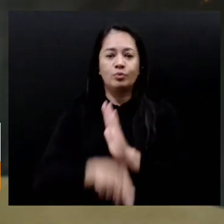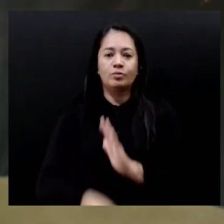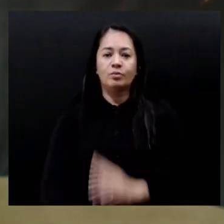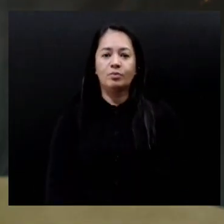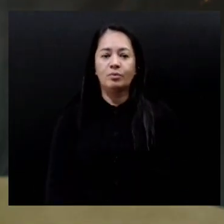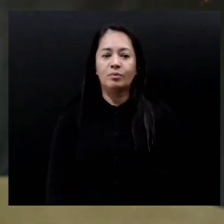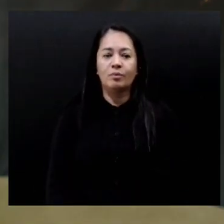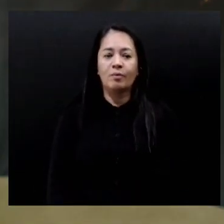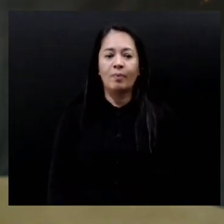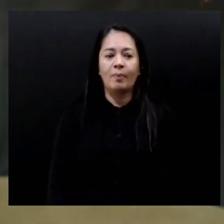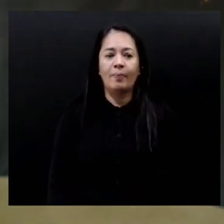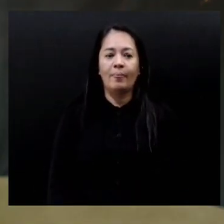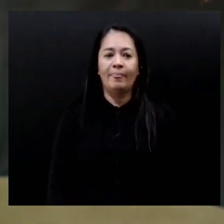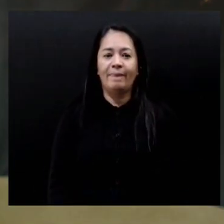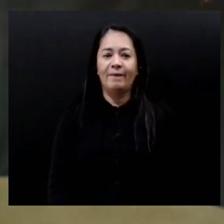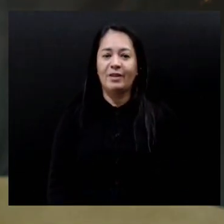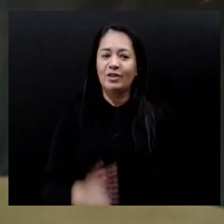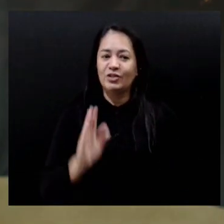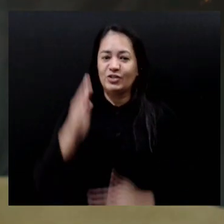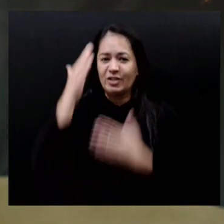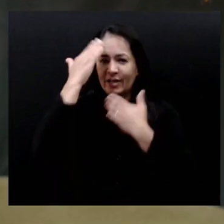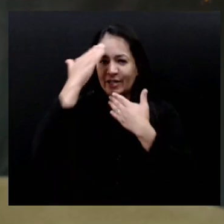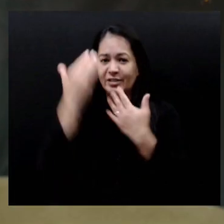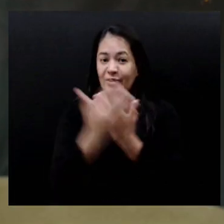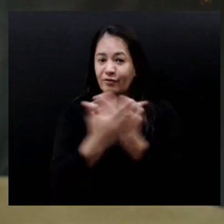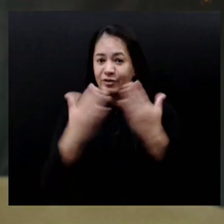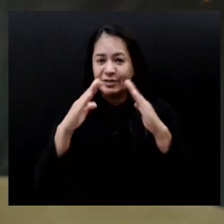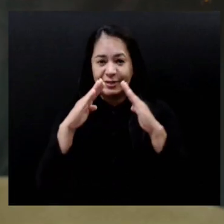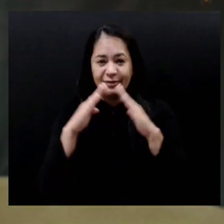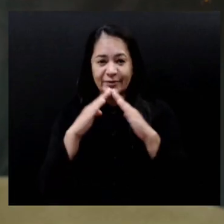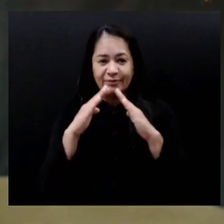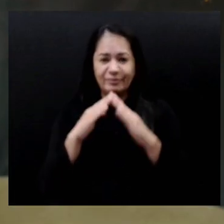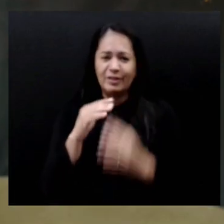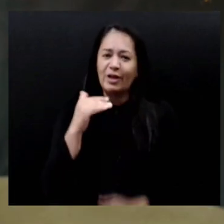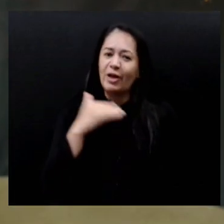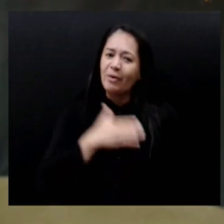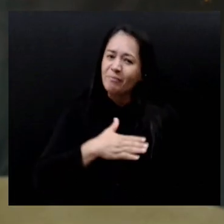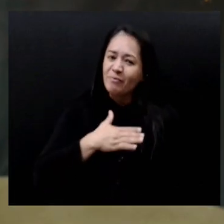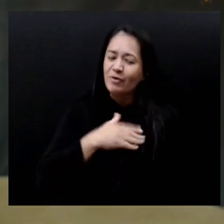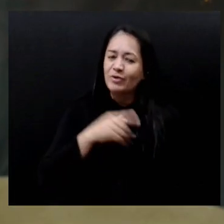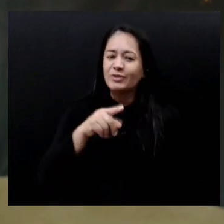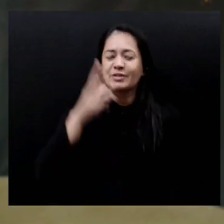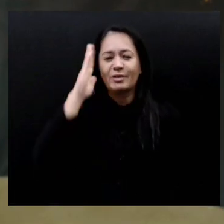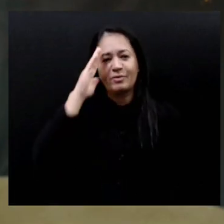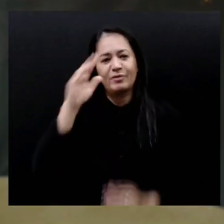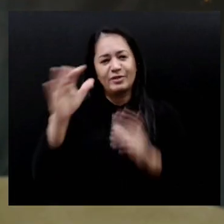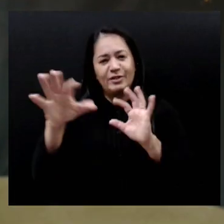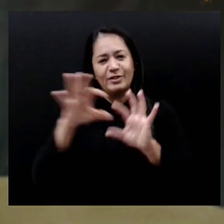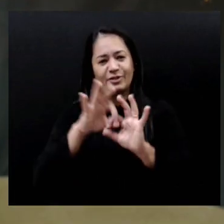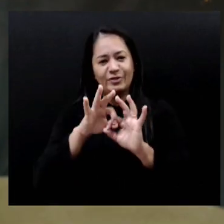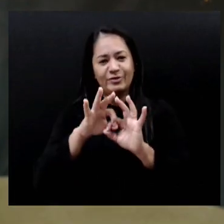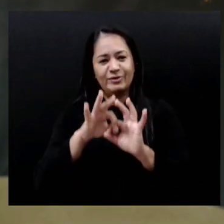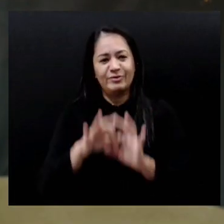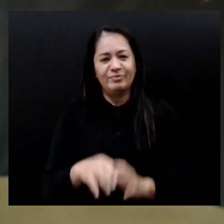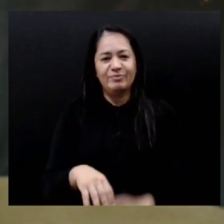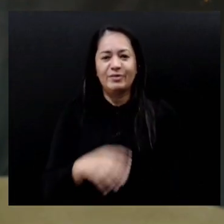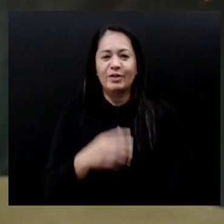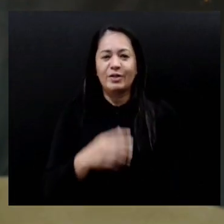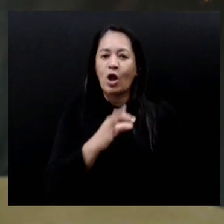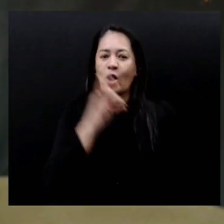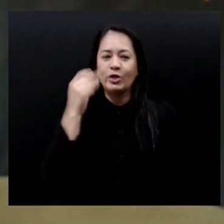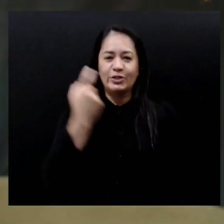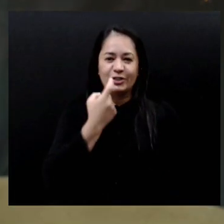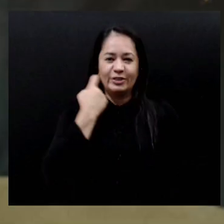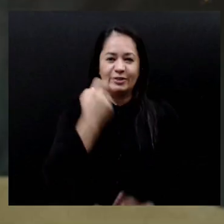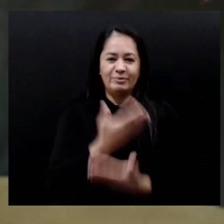Já vou agradecendo você que está aí do outro lado, viu? É tão bom saber que você está aí com a gente, sabia? É isso mesmo. Ótima sexta-feira para vocês. Bom dia. O